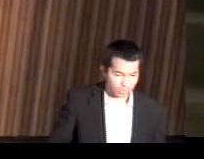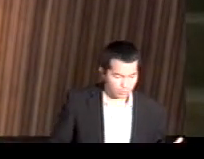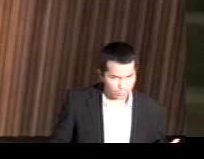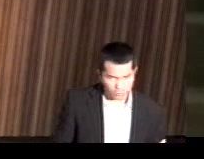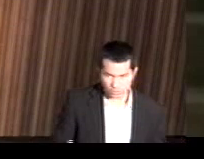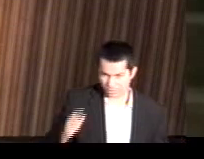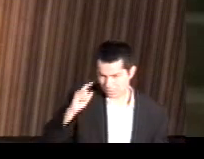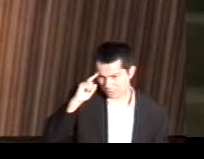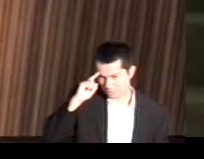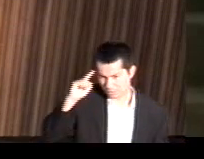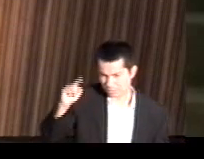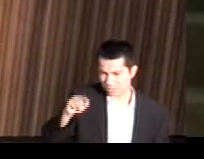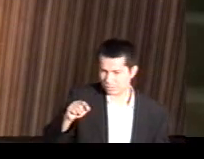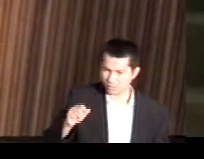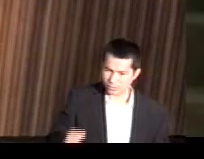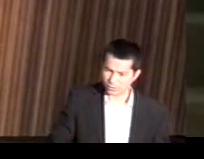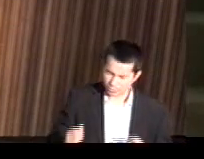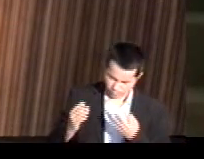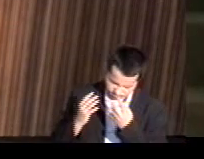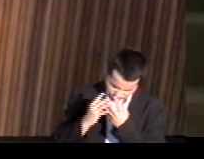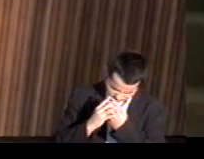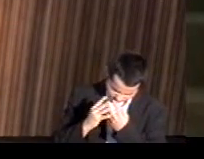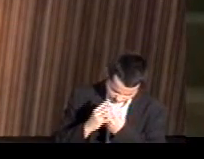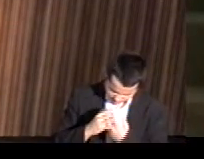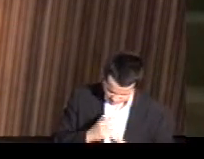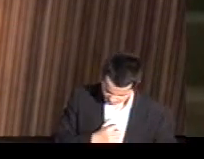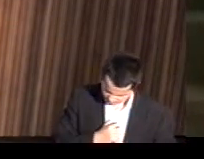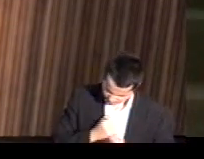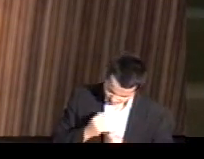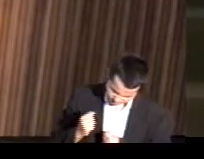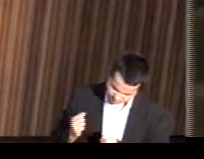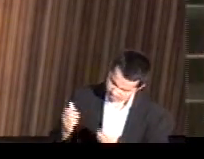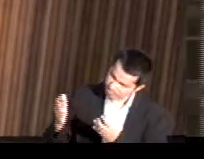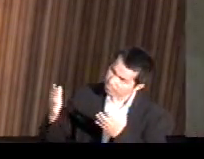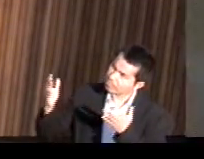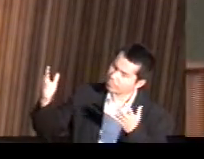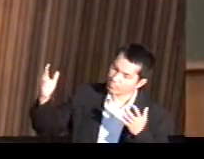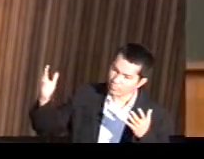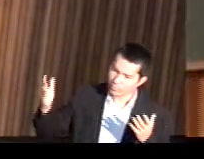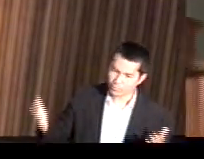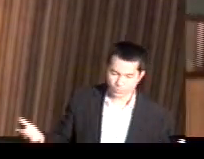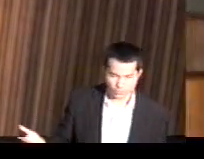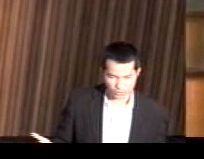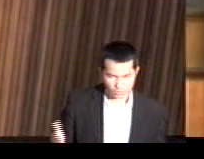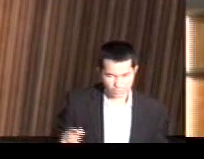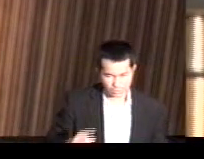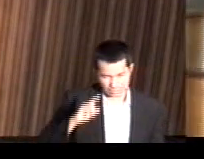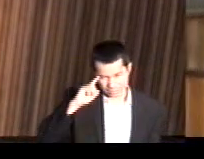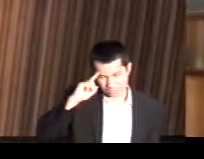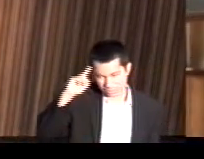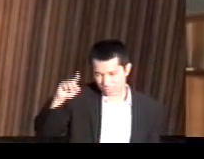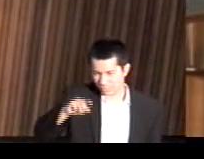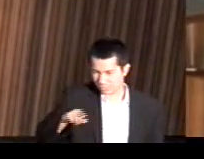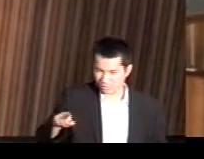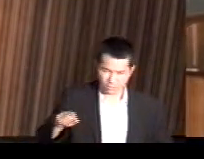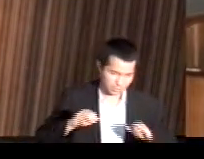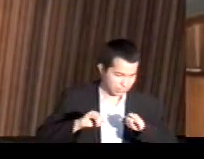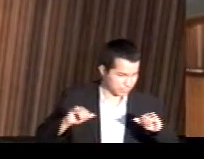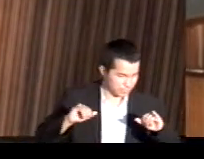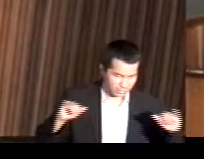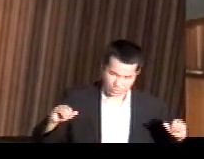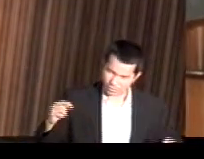confissão, é dia de entrega, é dia de dizer, Senhor Jesus, Tu és o Rei